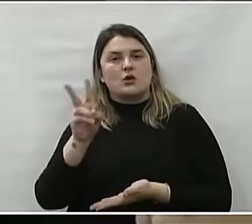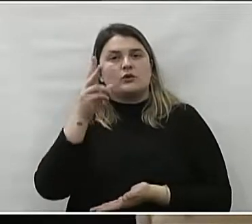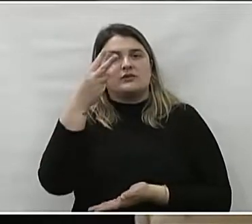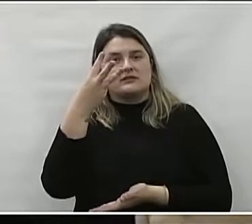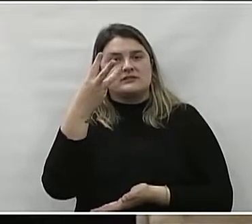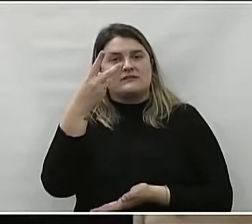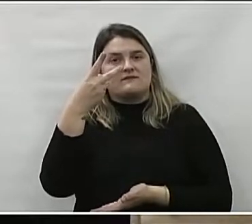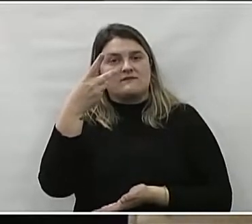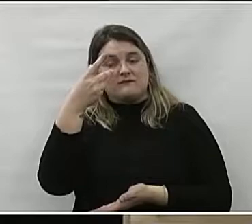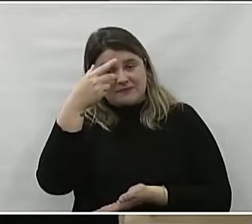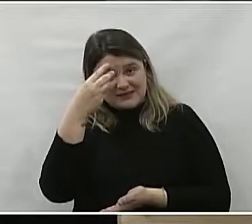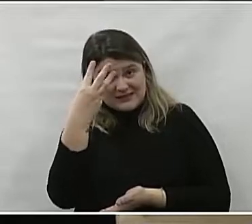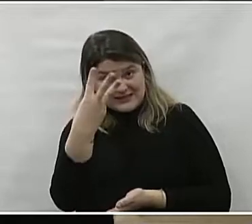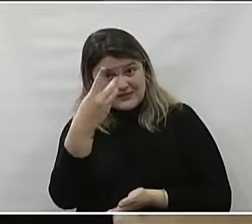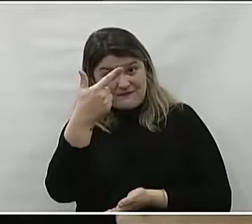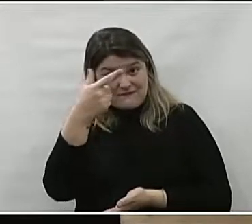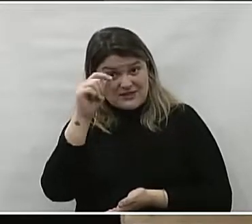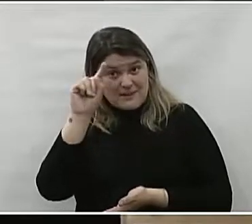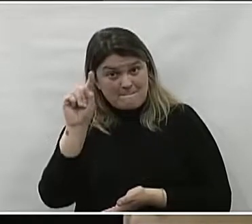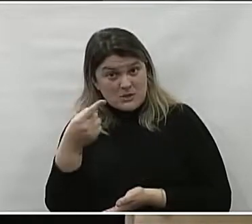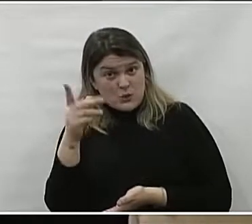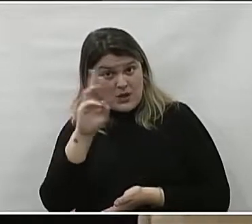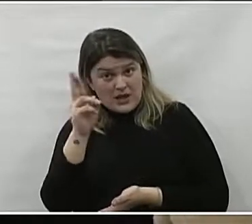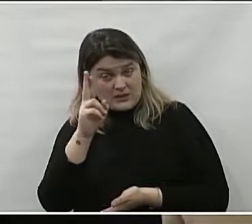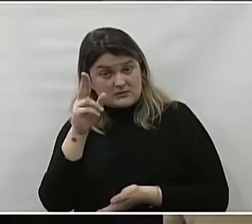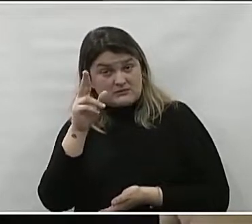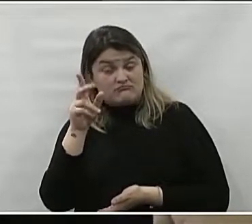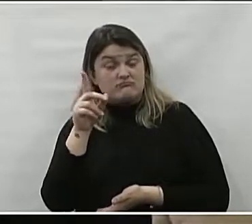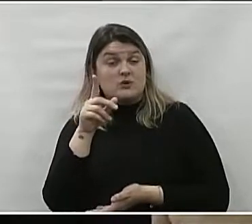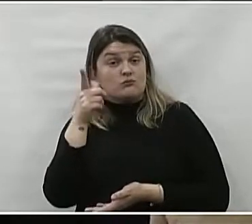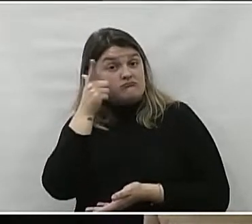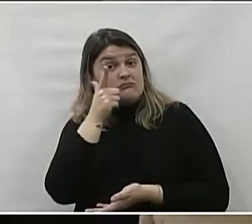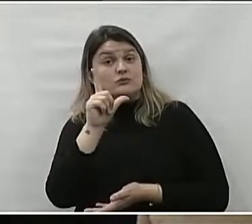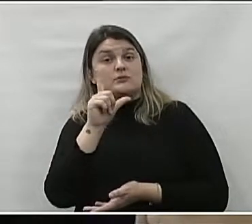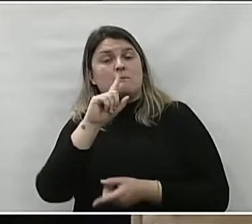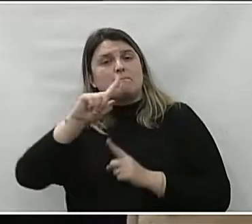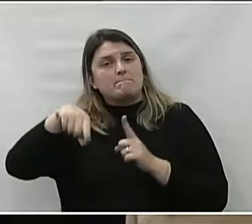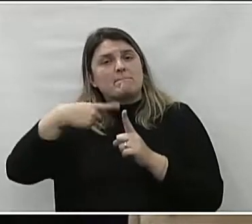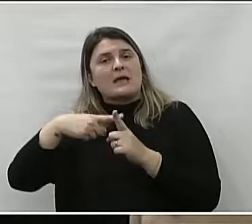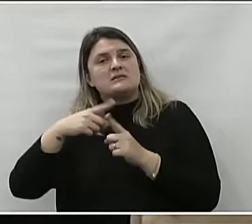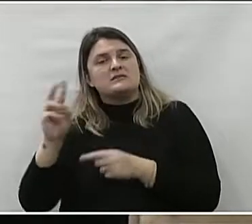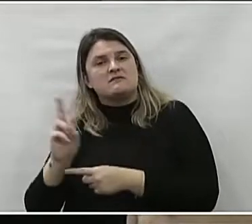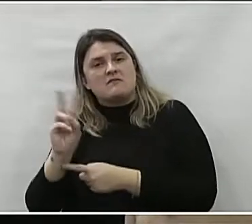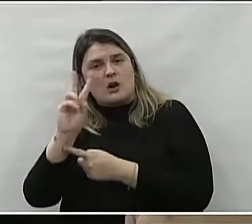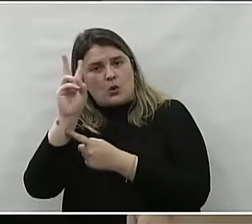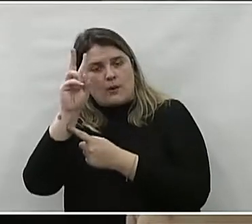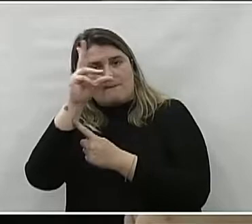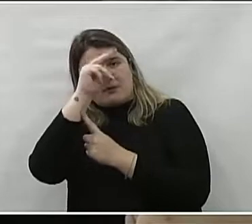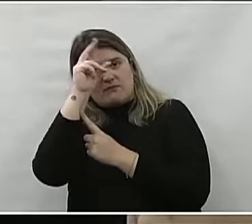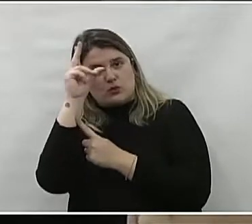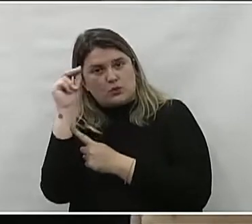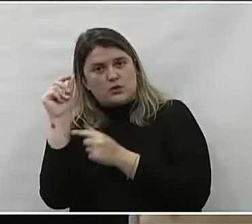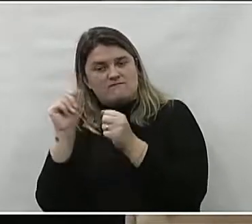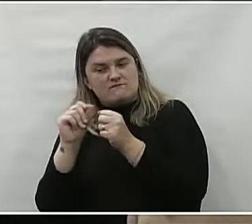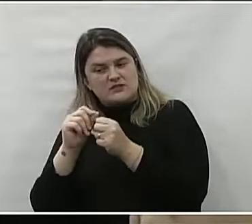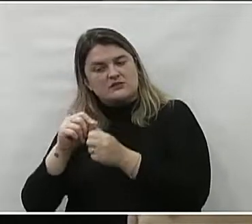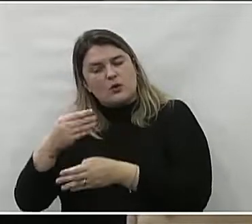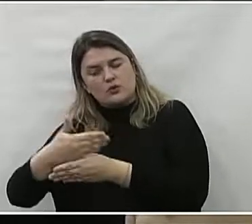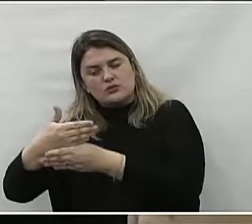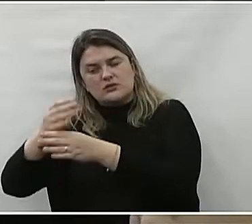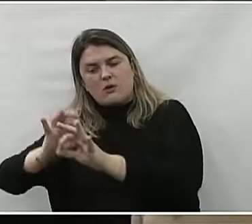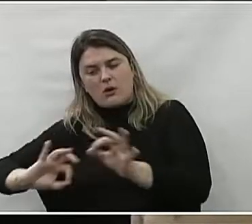valor e 320 mil reais para o Bairro do Rocio e mais aí um valor na Em contrapartida da prefeitura